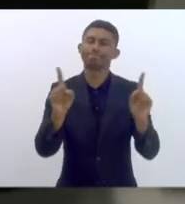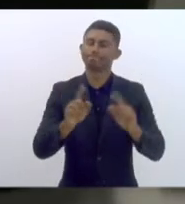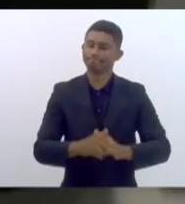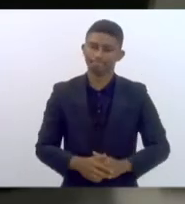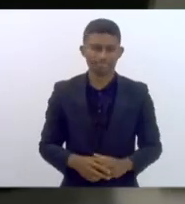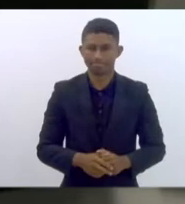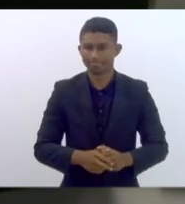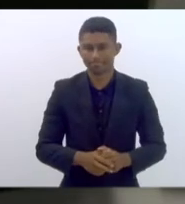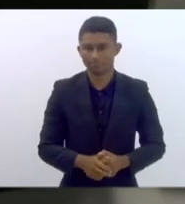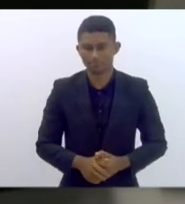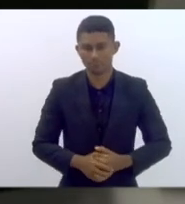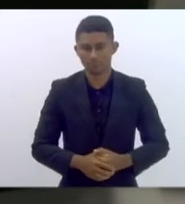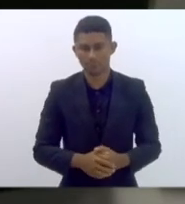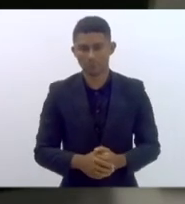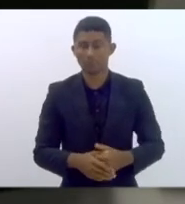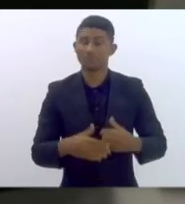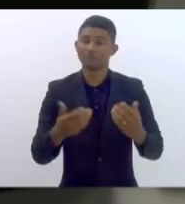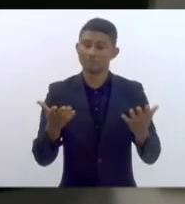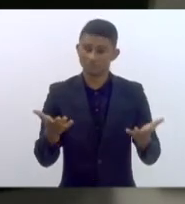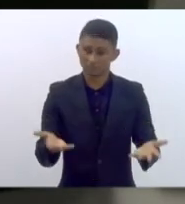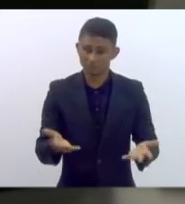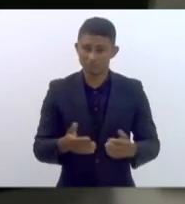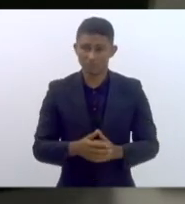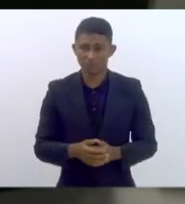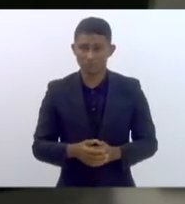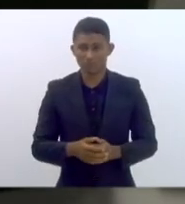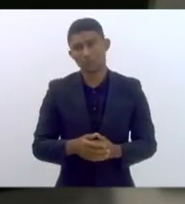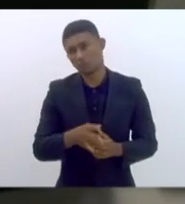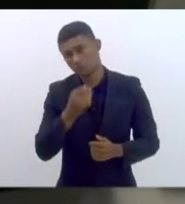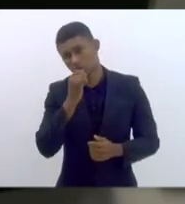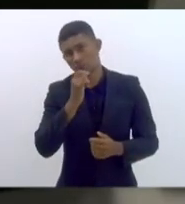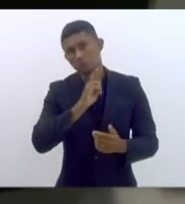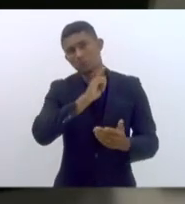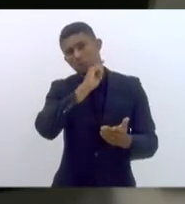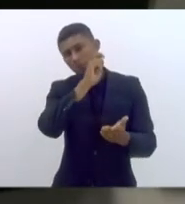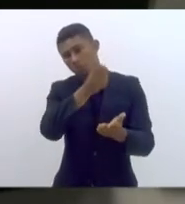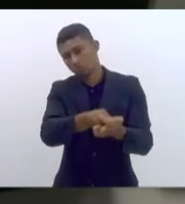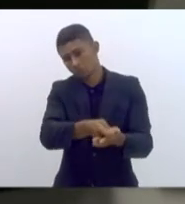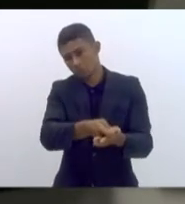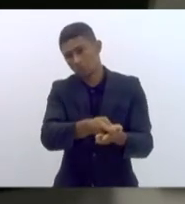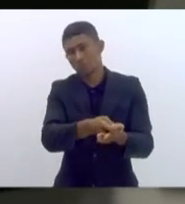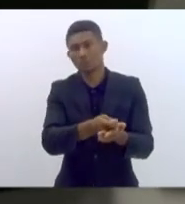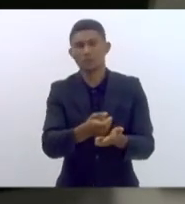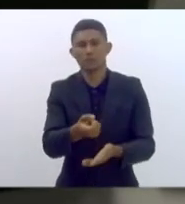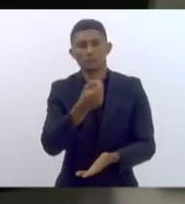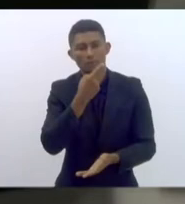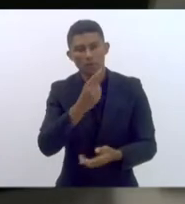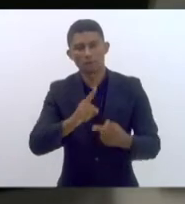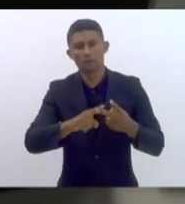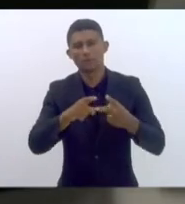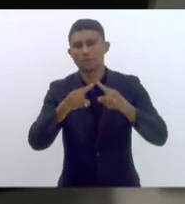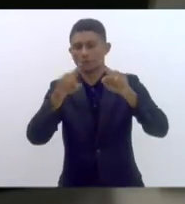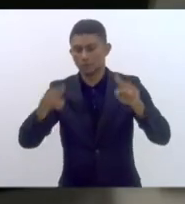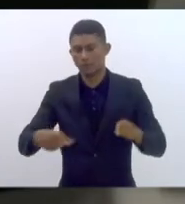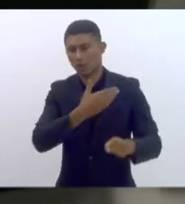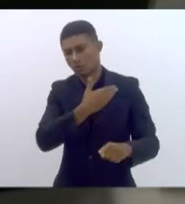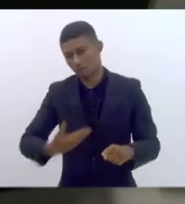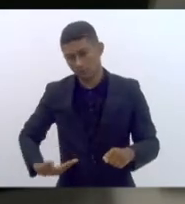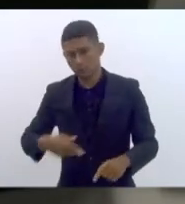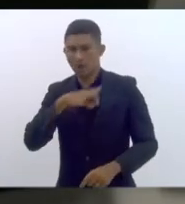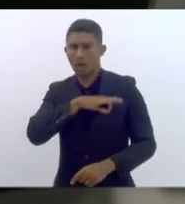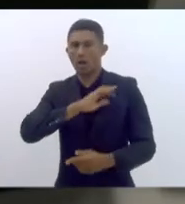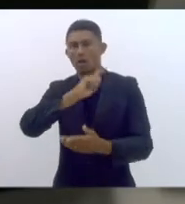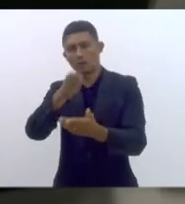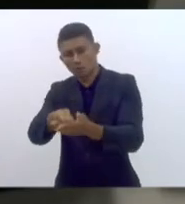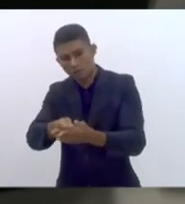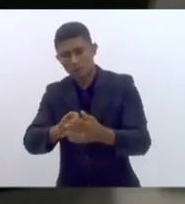Então, outros, enfim, pagar, seja para pagar medicamentos, para pagar salário de servidor, ocorreram